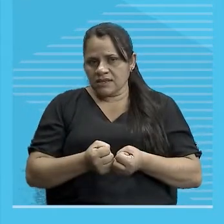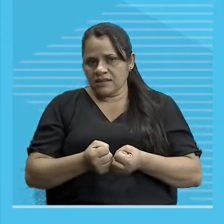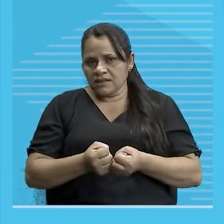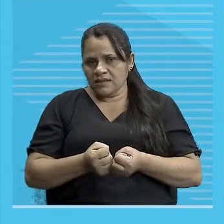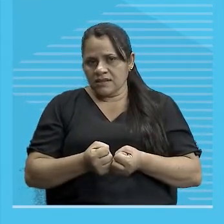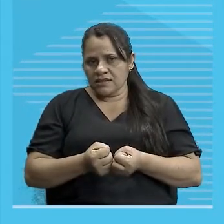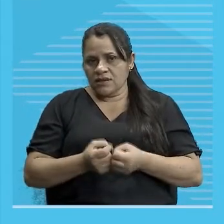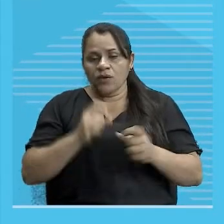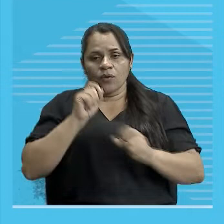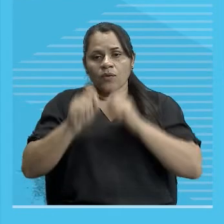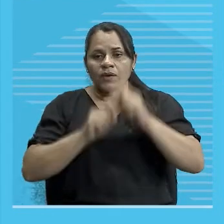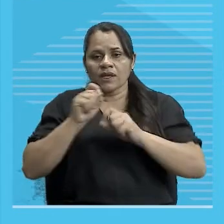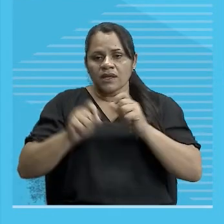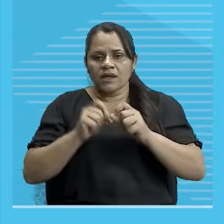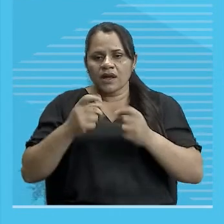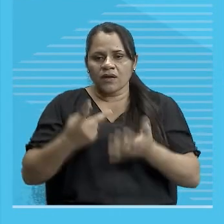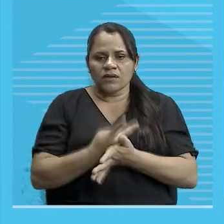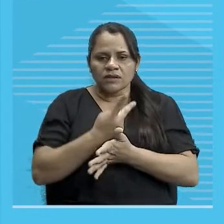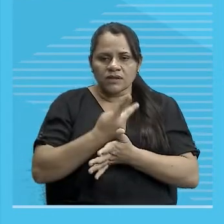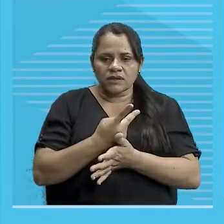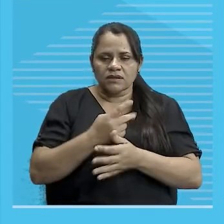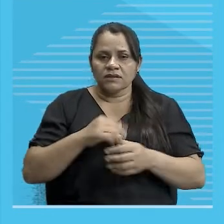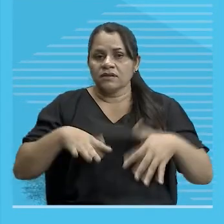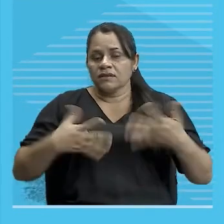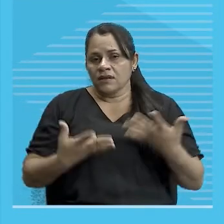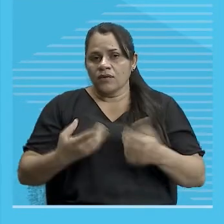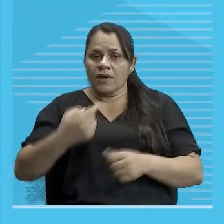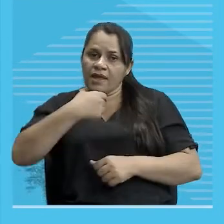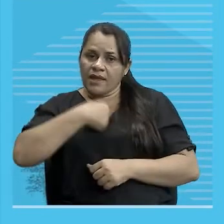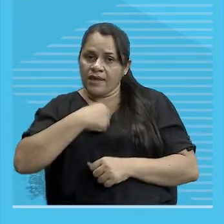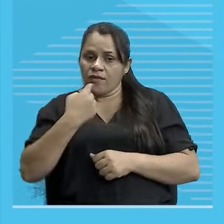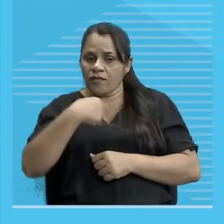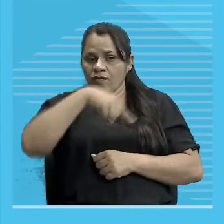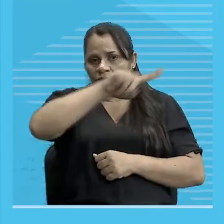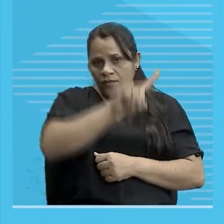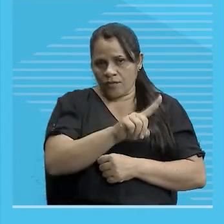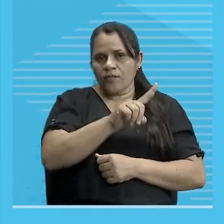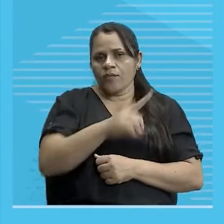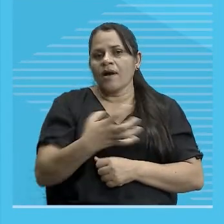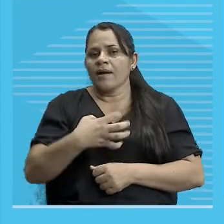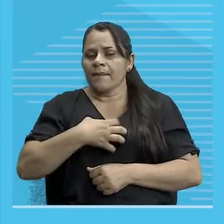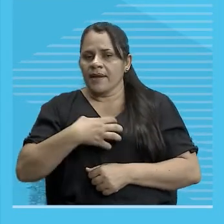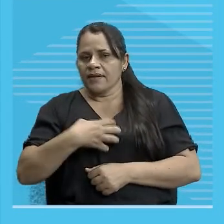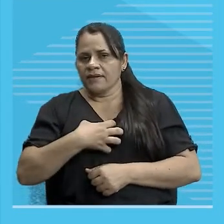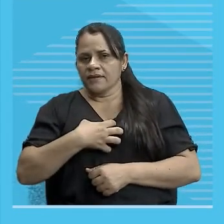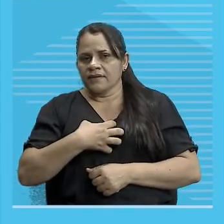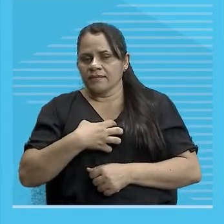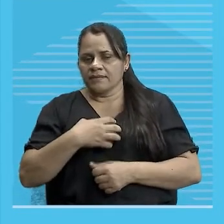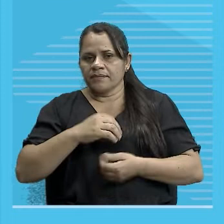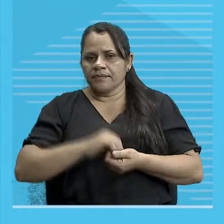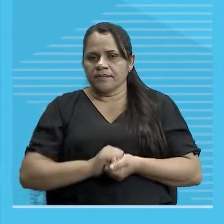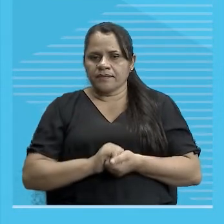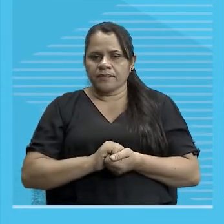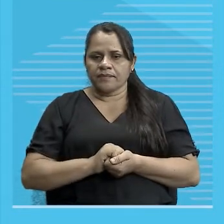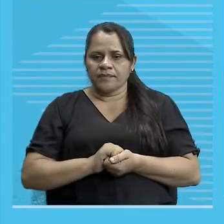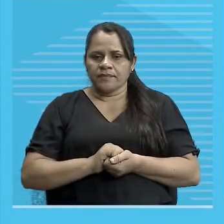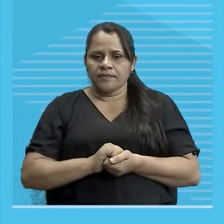aqui, o que é que acontece? Vou à Bahia. Pronto, gente. Pronto. Tá